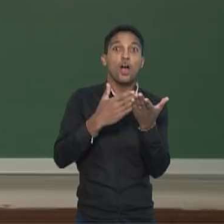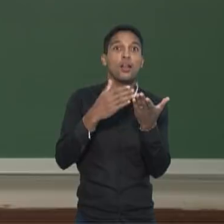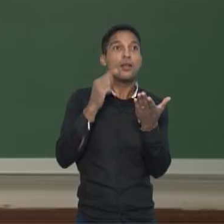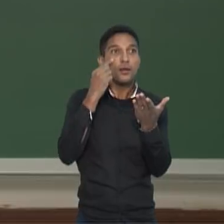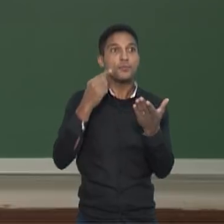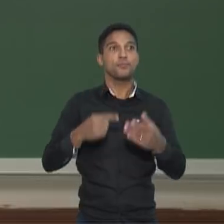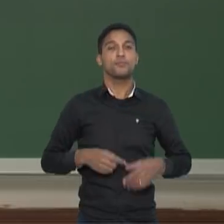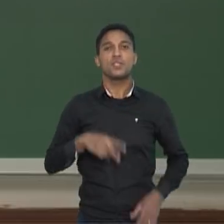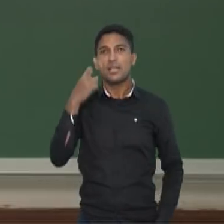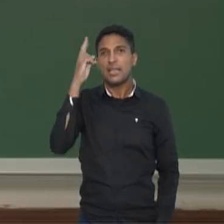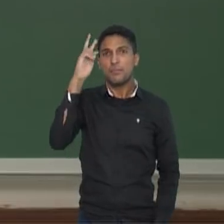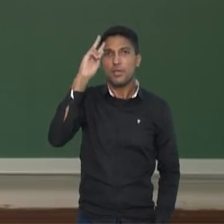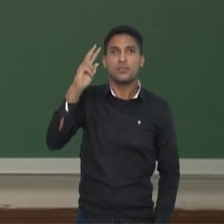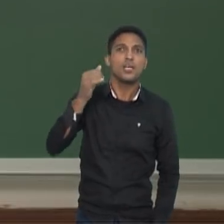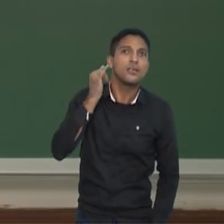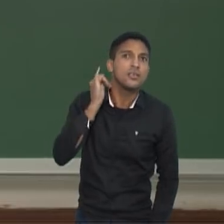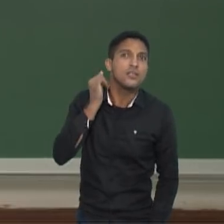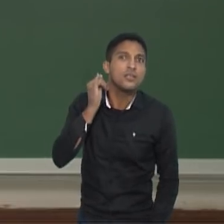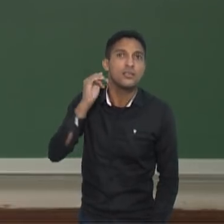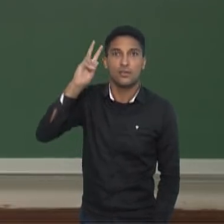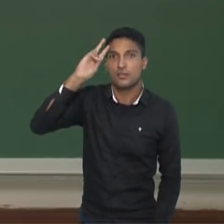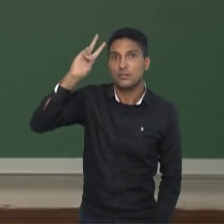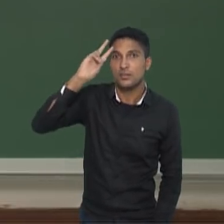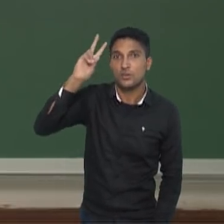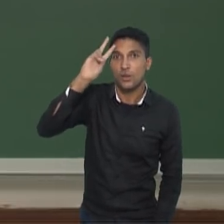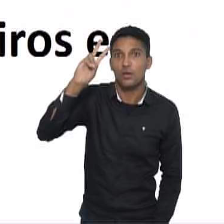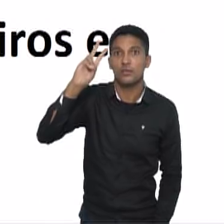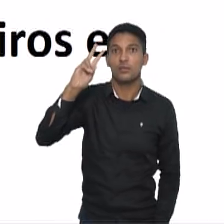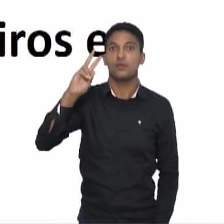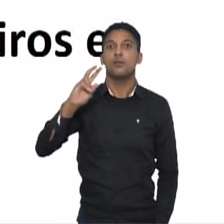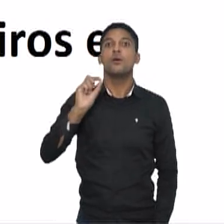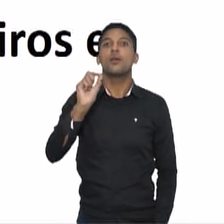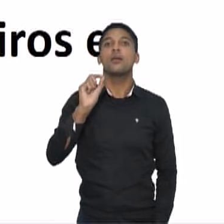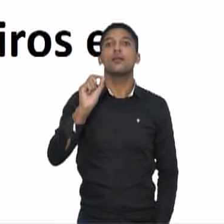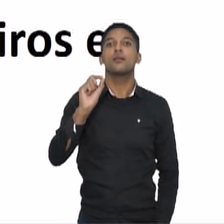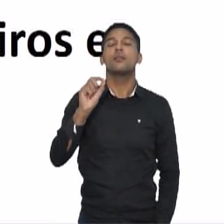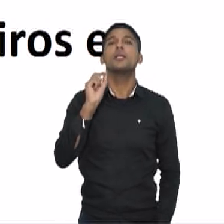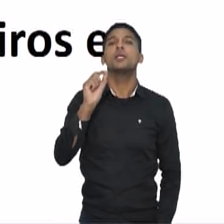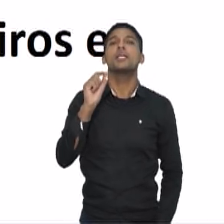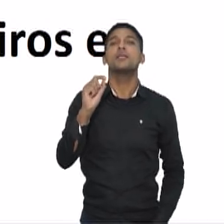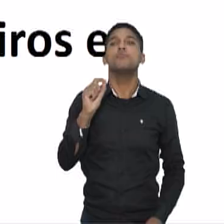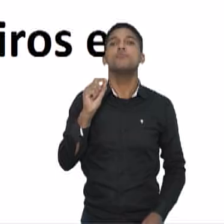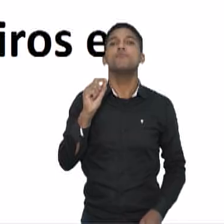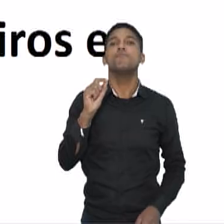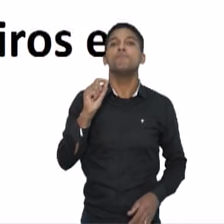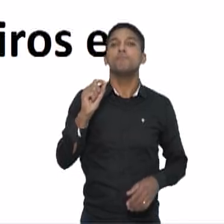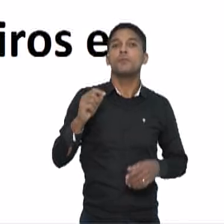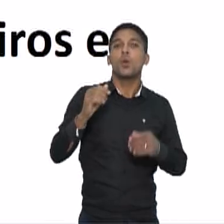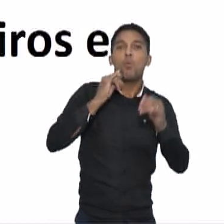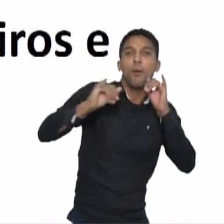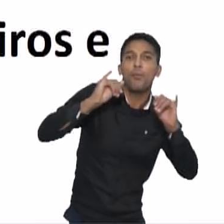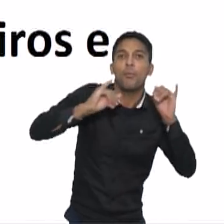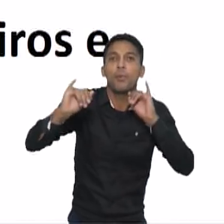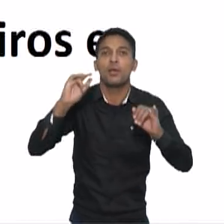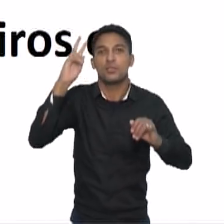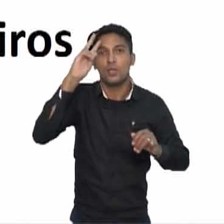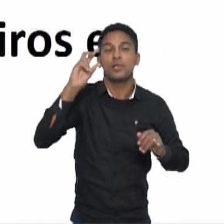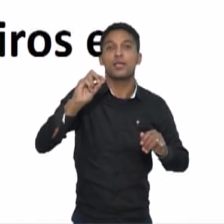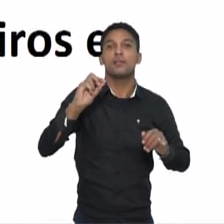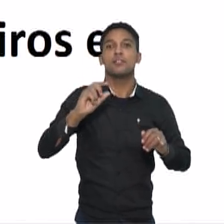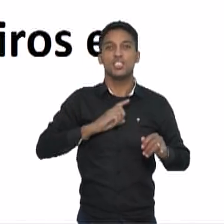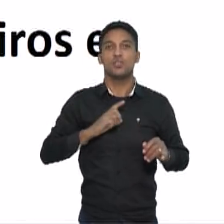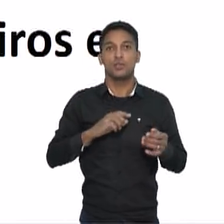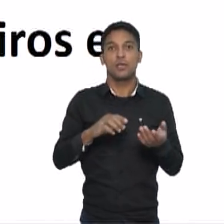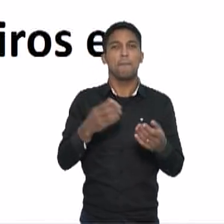essas histórias, assim como várias outras, eram trazidas por comerciantes, marinheiros e forasteiros. Quando não